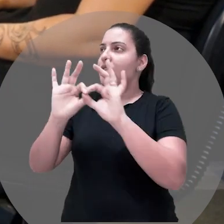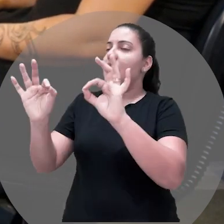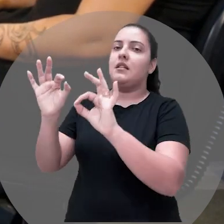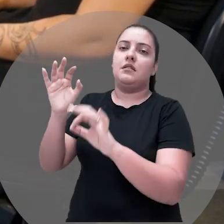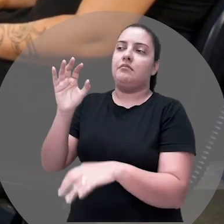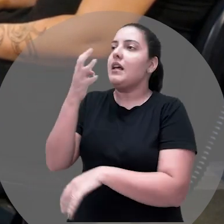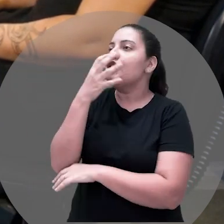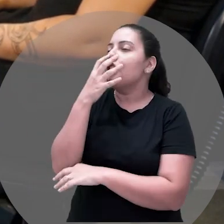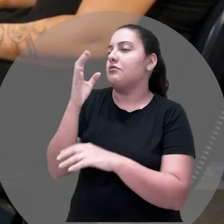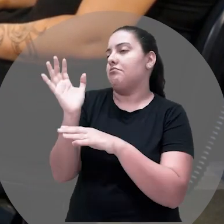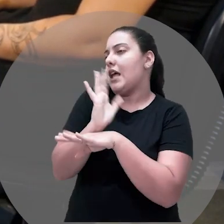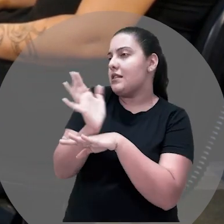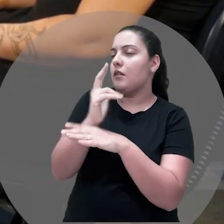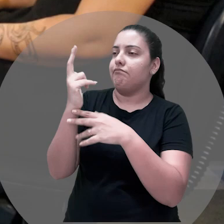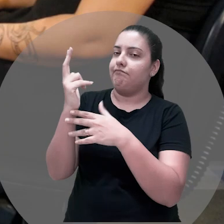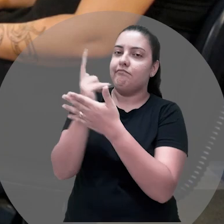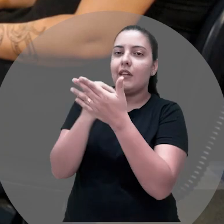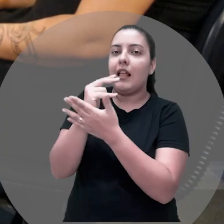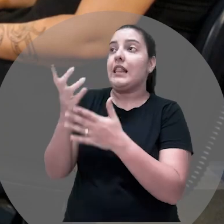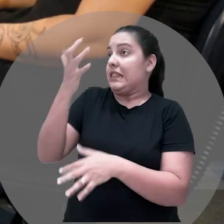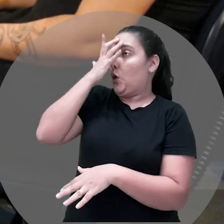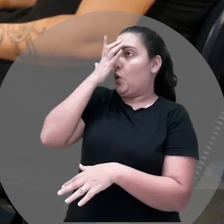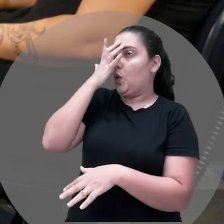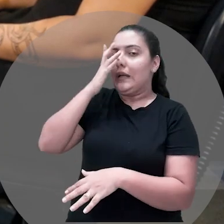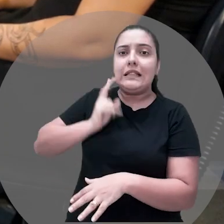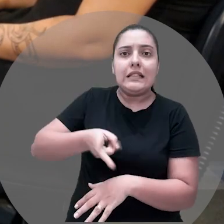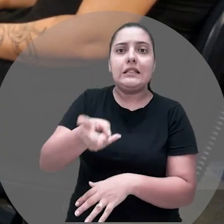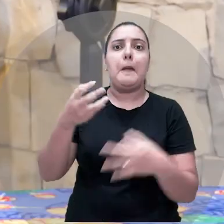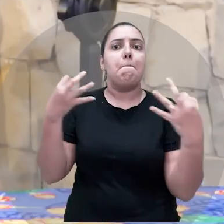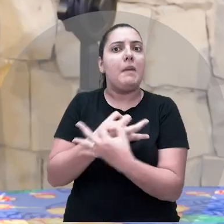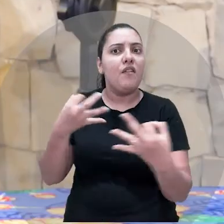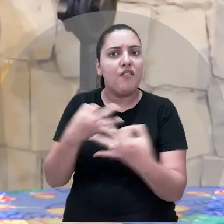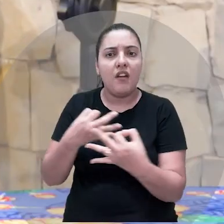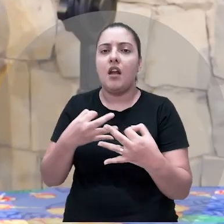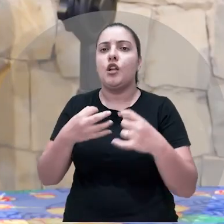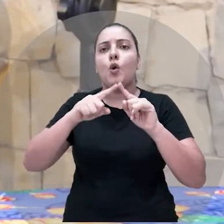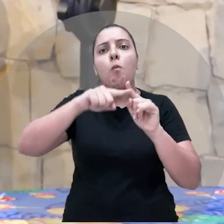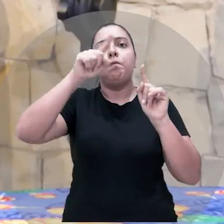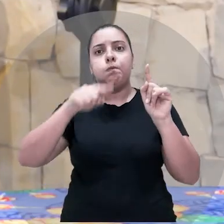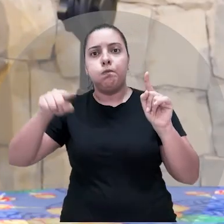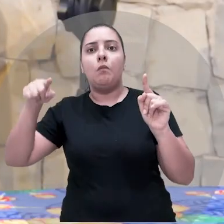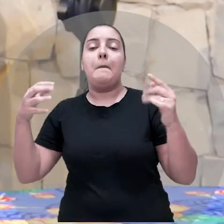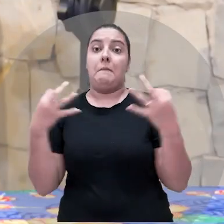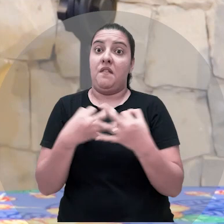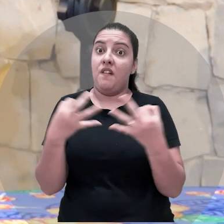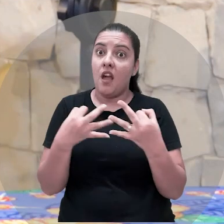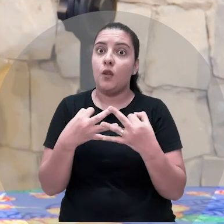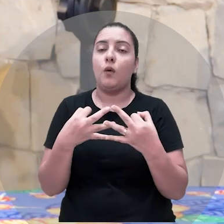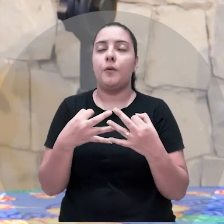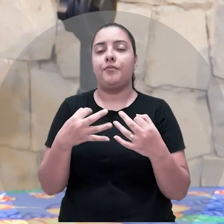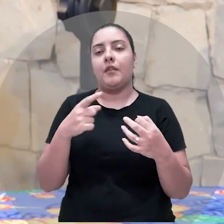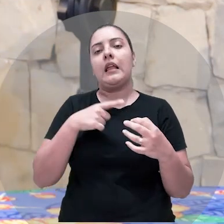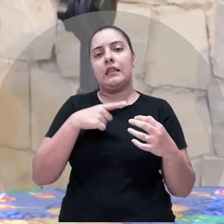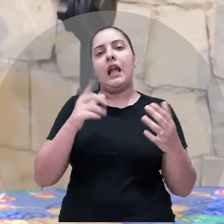que Ela ouviu há um tempo atrás por exemplo ela tava assistindo um desenho e aí ela decorou a frase do desenho e ela repete perfeitamente então nação e tudo mais